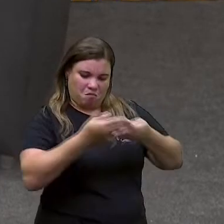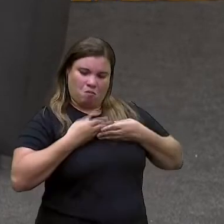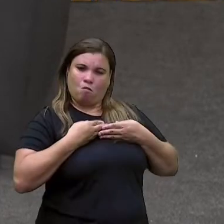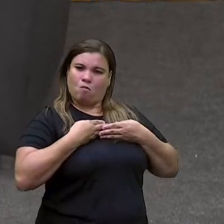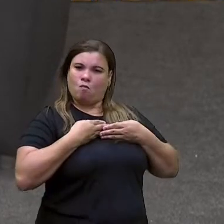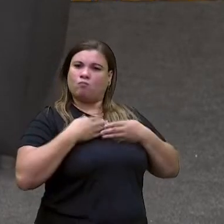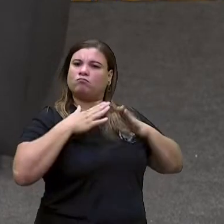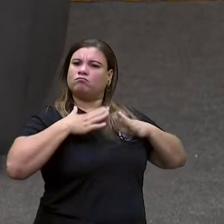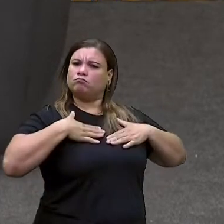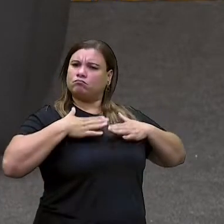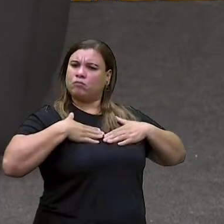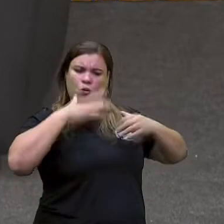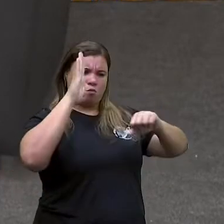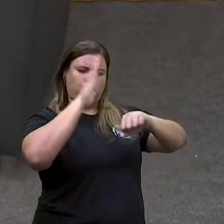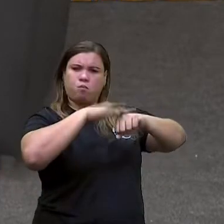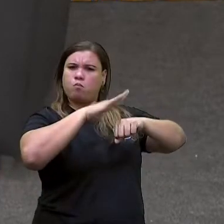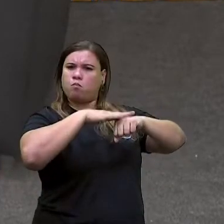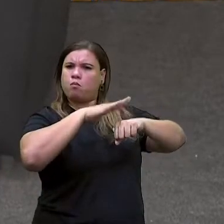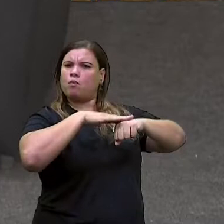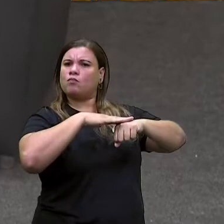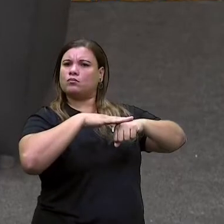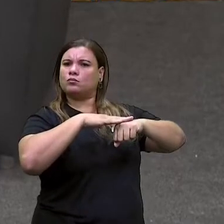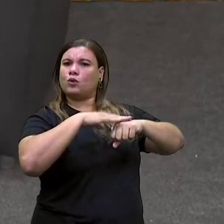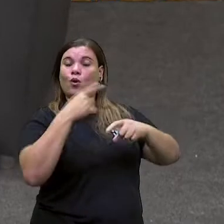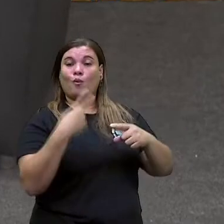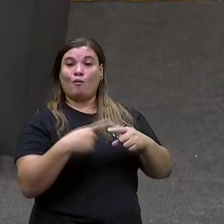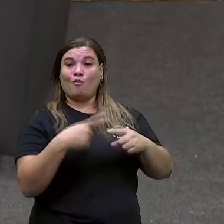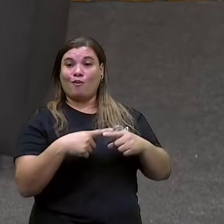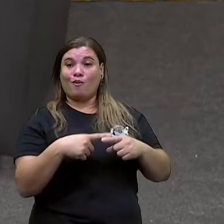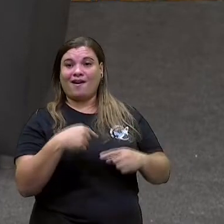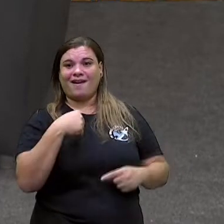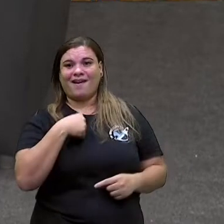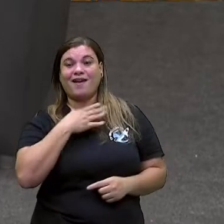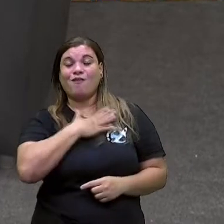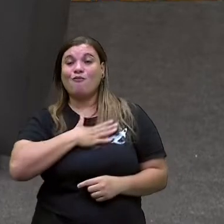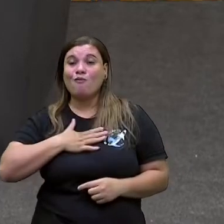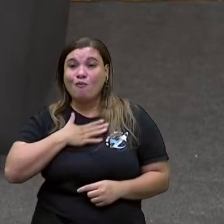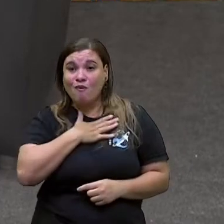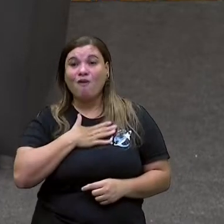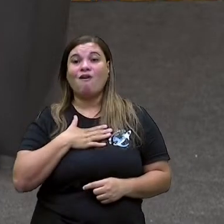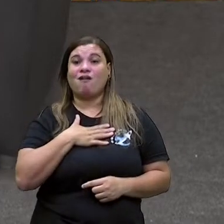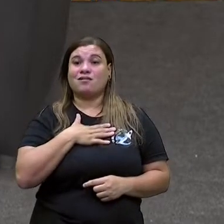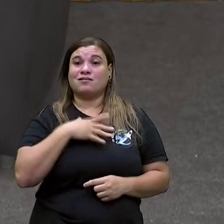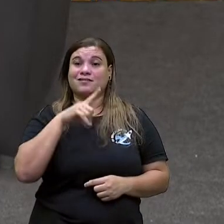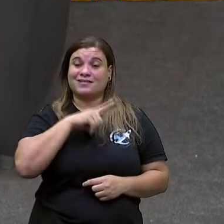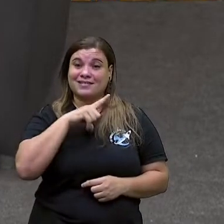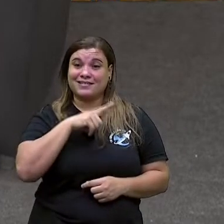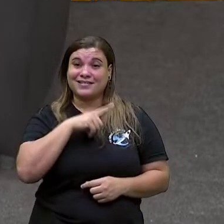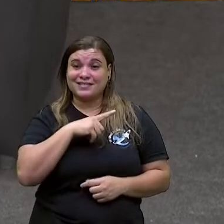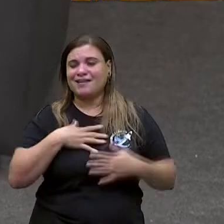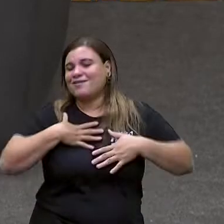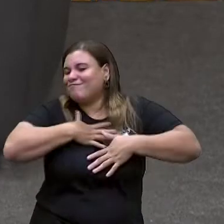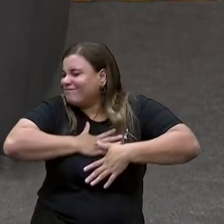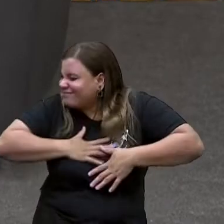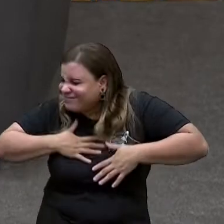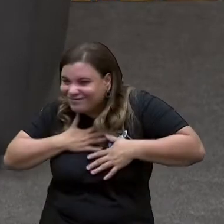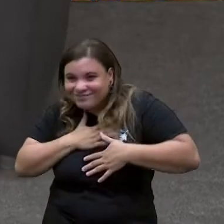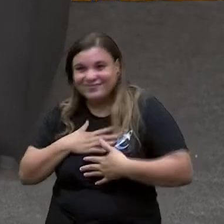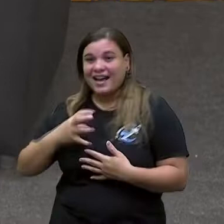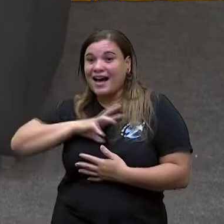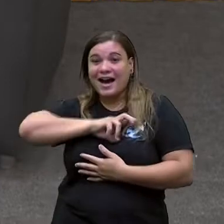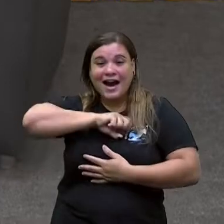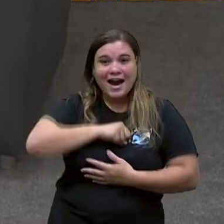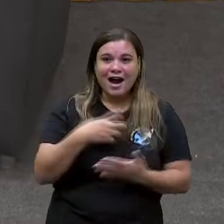sacrifício. A leitura é por prazer. Então, se você pegou um livro e não